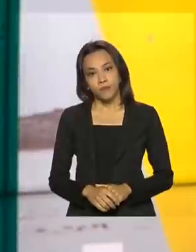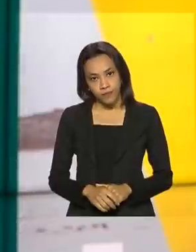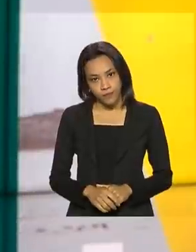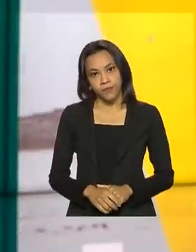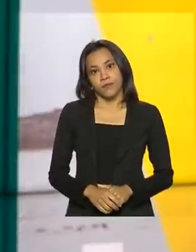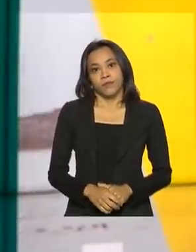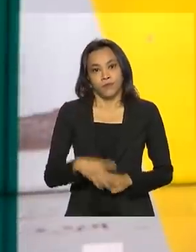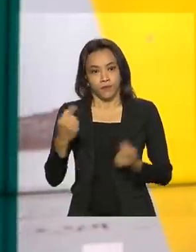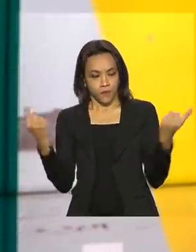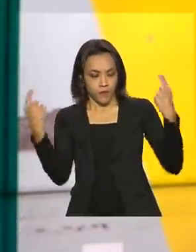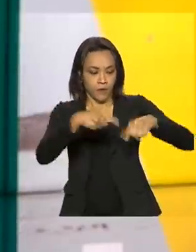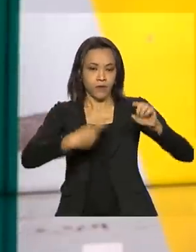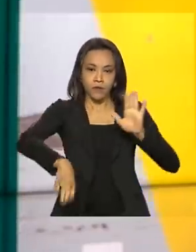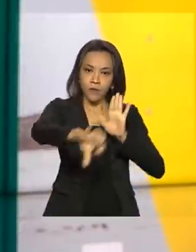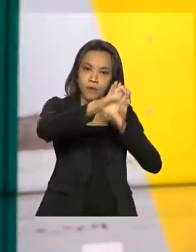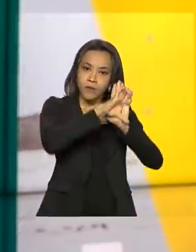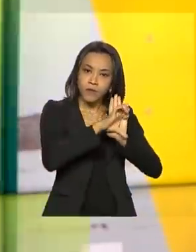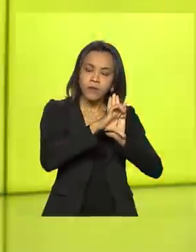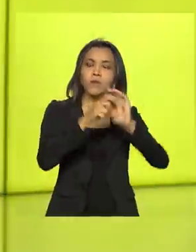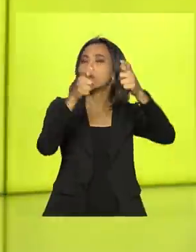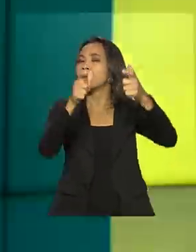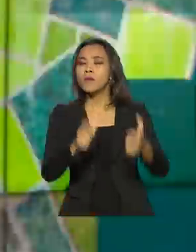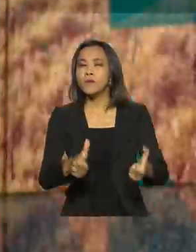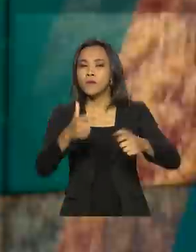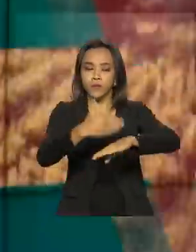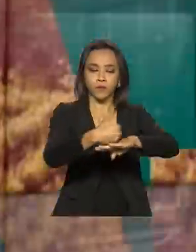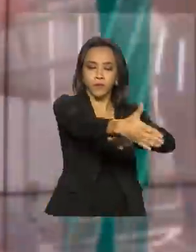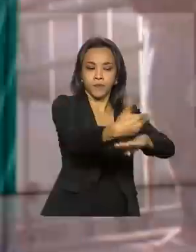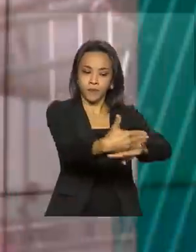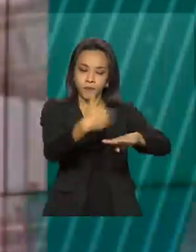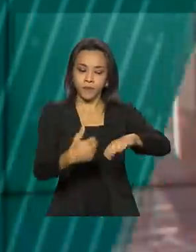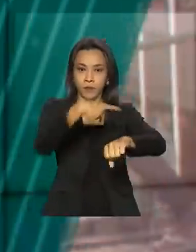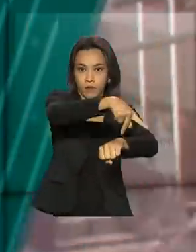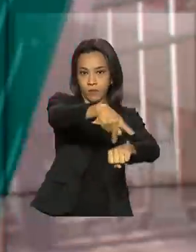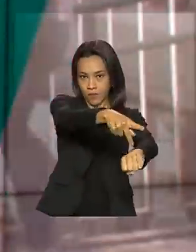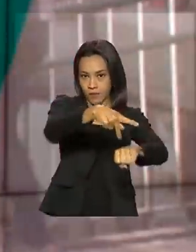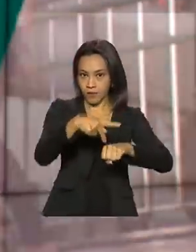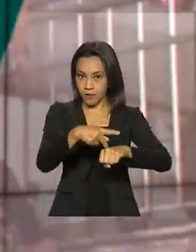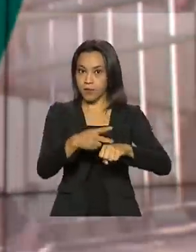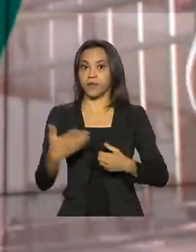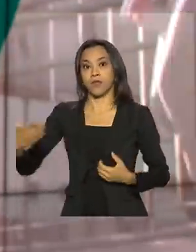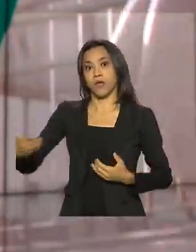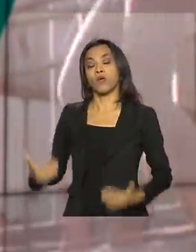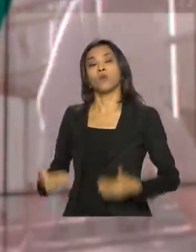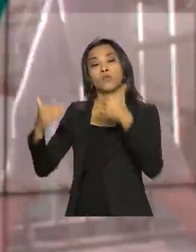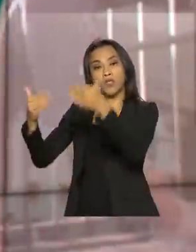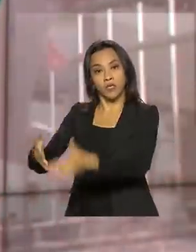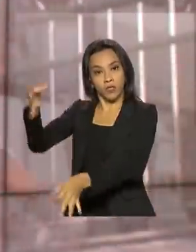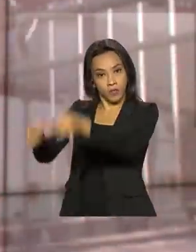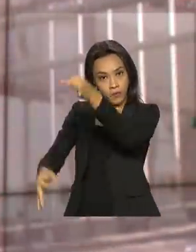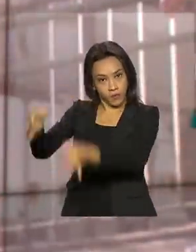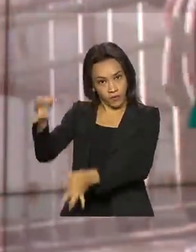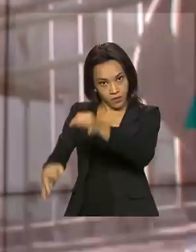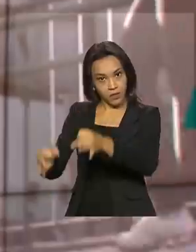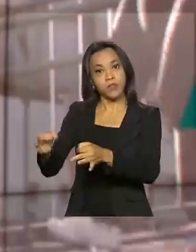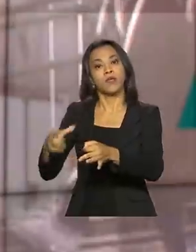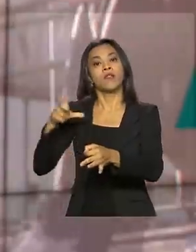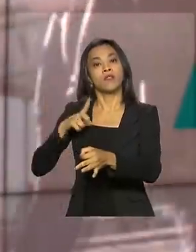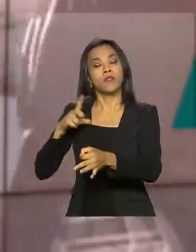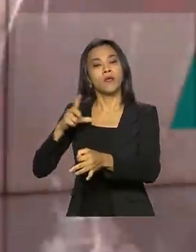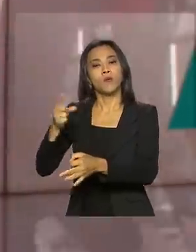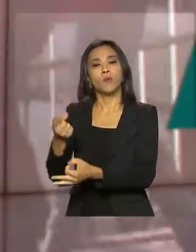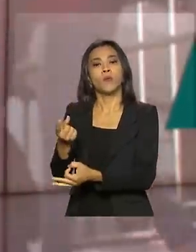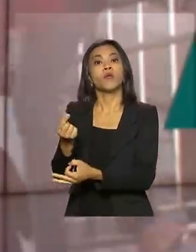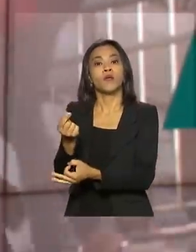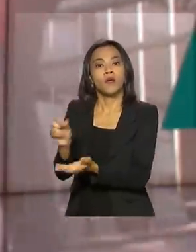combate ao Crime Organizado nas fronteiras o programa vigia do Ministério da Justiça e Segurança Pública está destinando